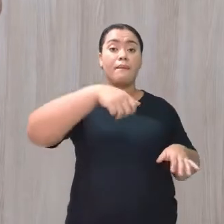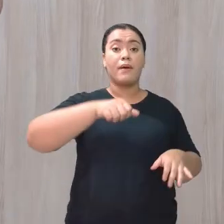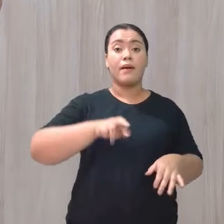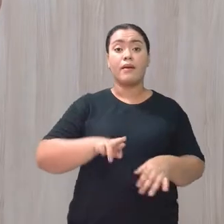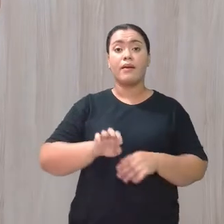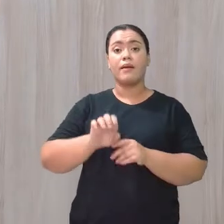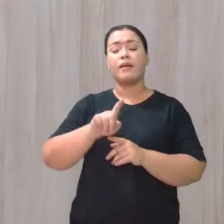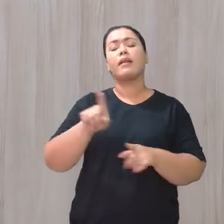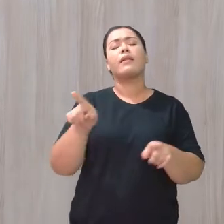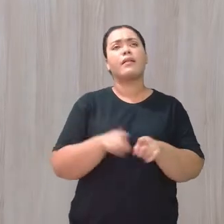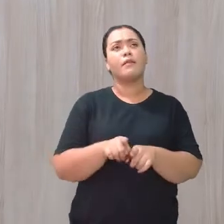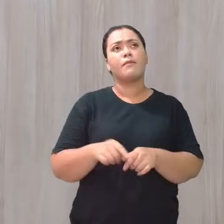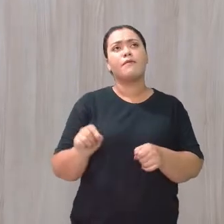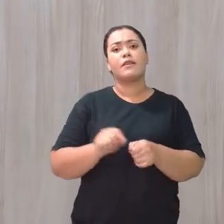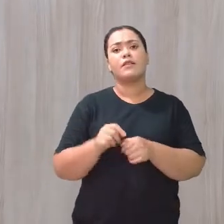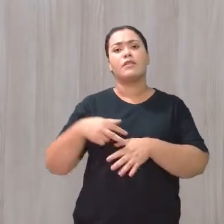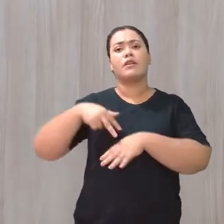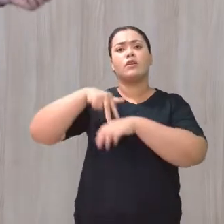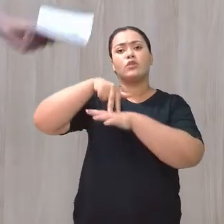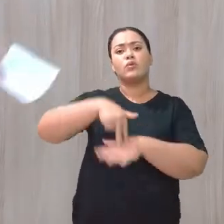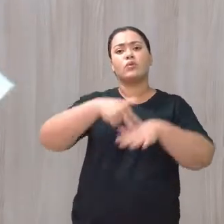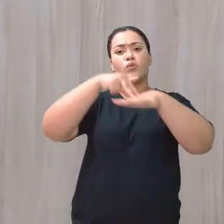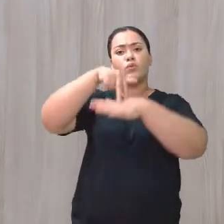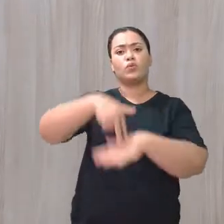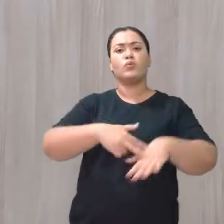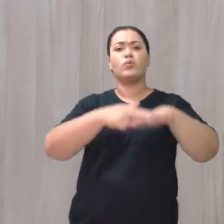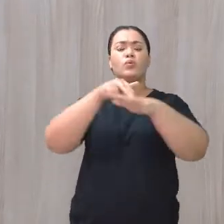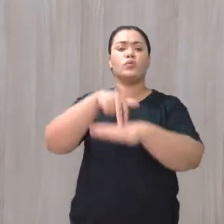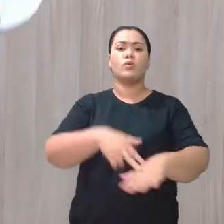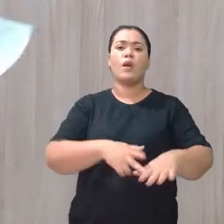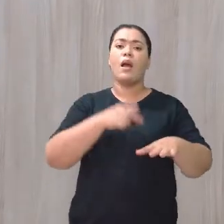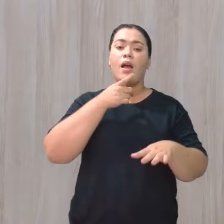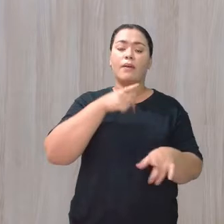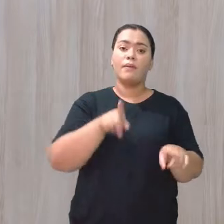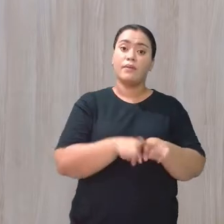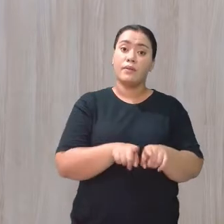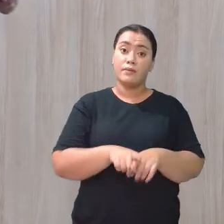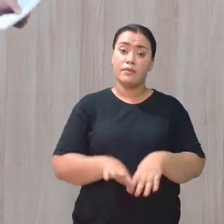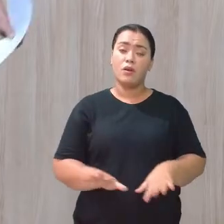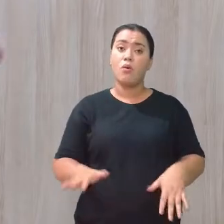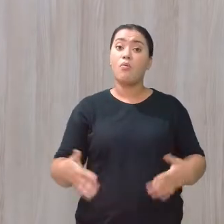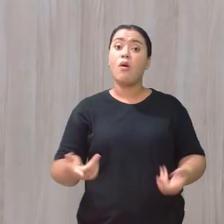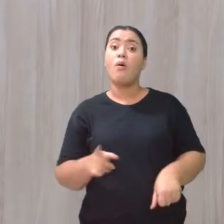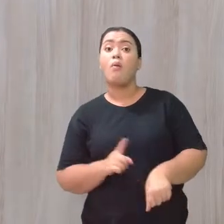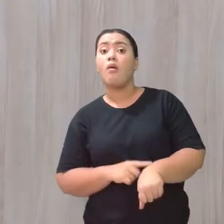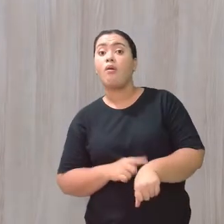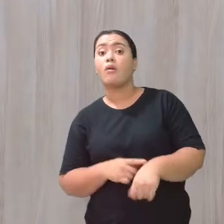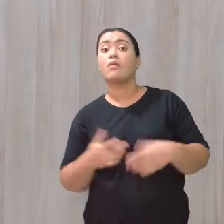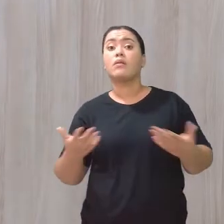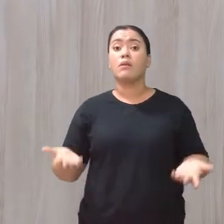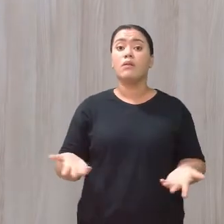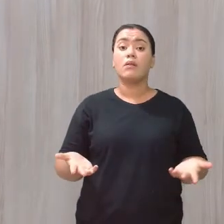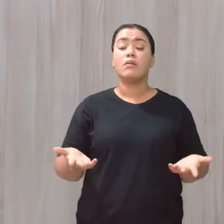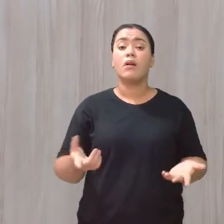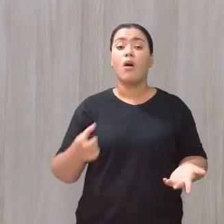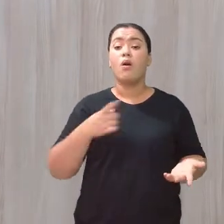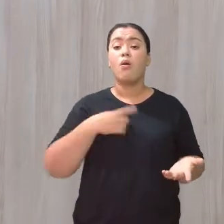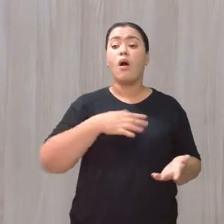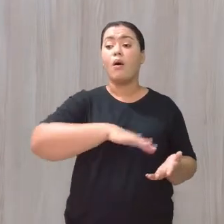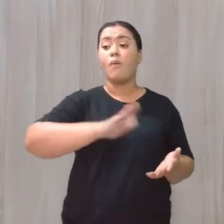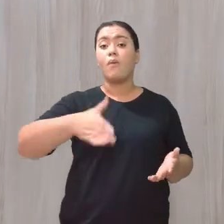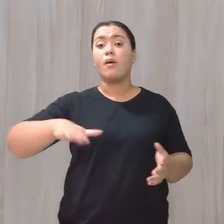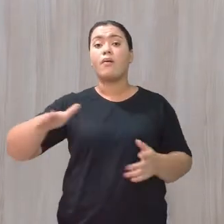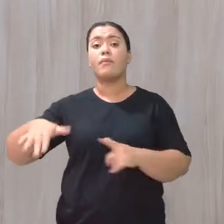quem vai praticar esportes precisa de uma onda, né, professor? Uma onda grande. Então, em que horário ele vai? Quais os mares que dão